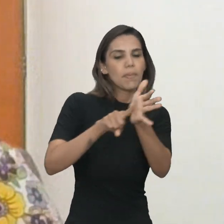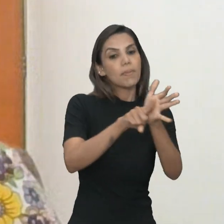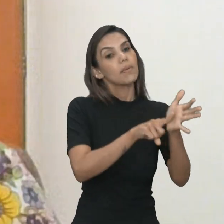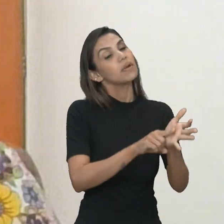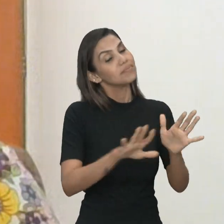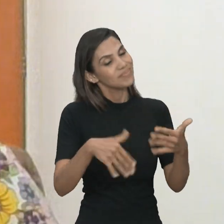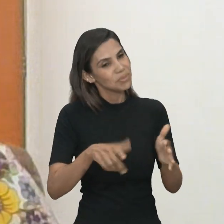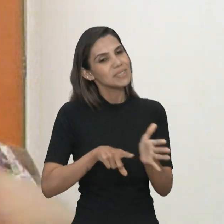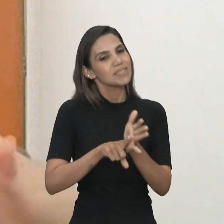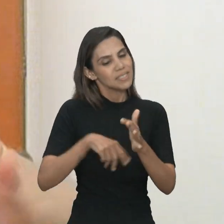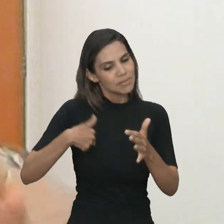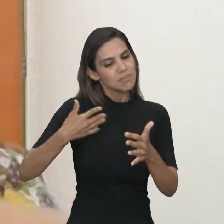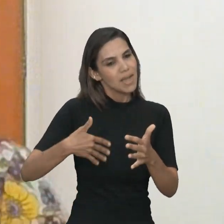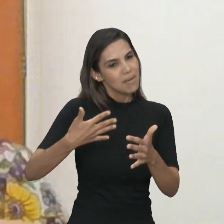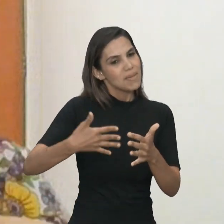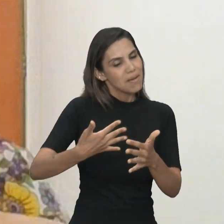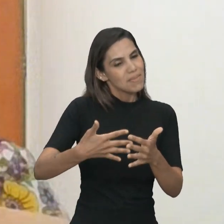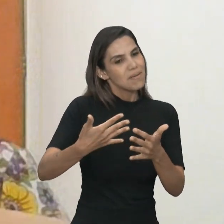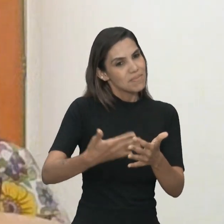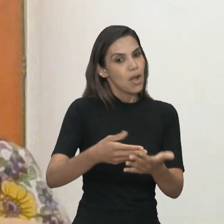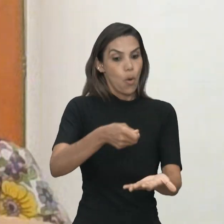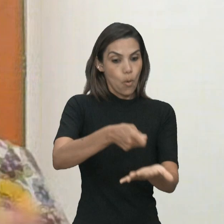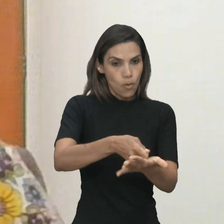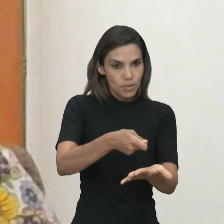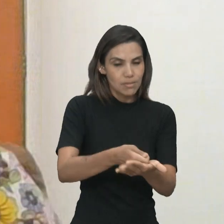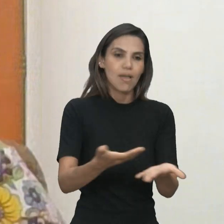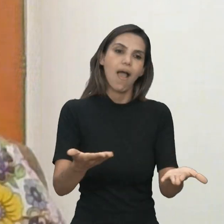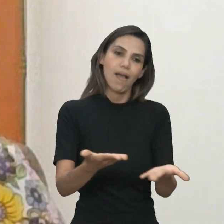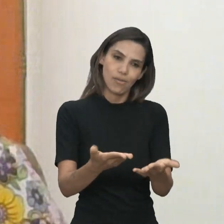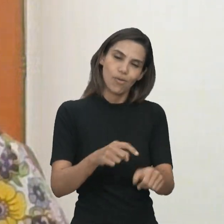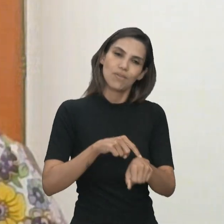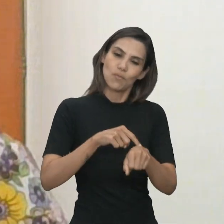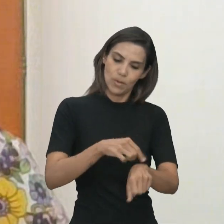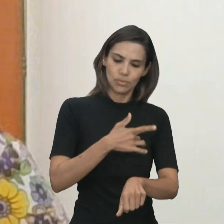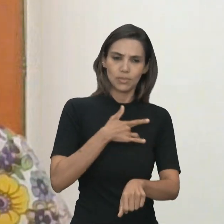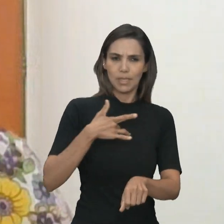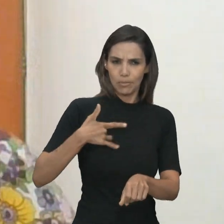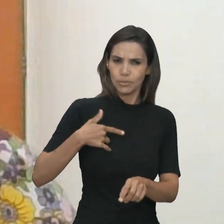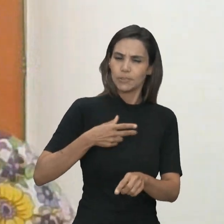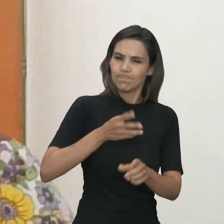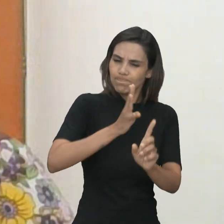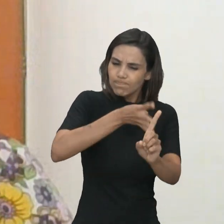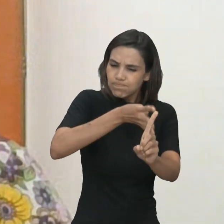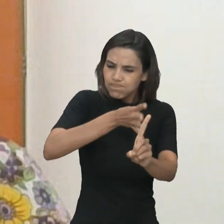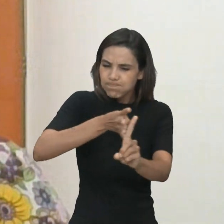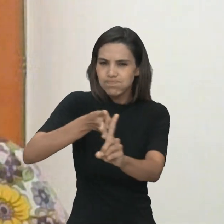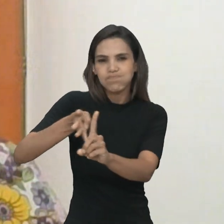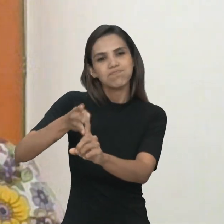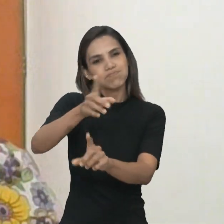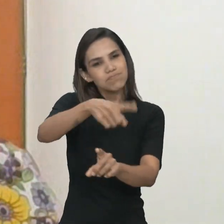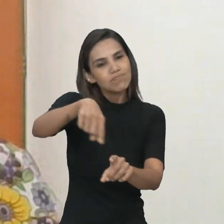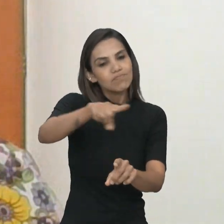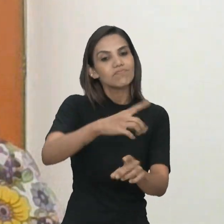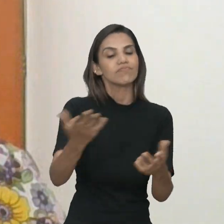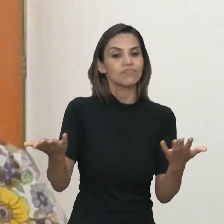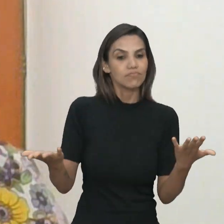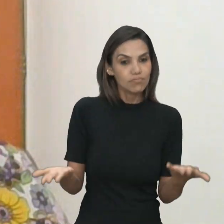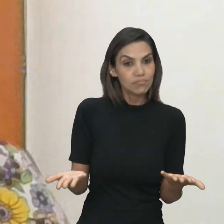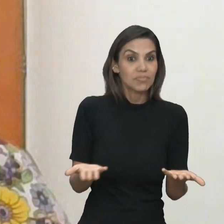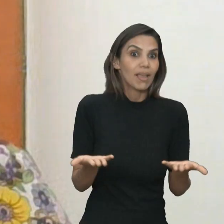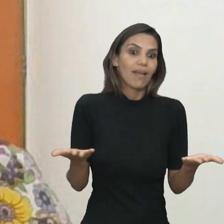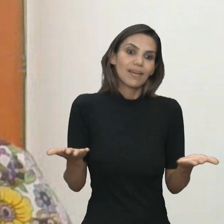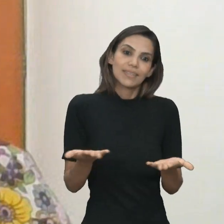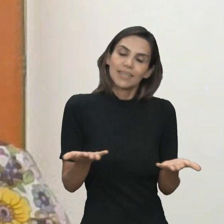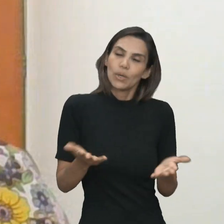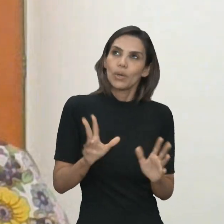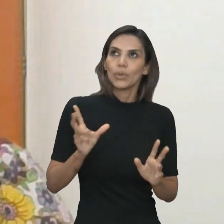médico periódico é aquele momento em que acontece aquele break, peraí, vamos cuidar da saúde, né? E algo que veio assim, que é